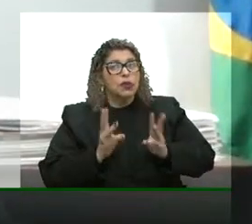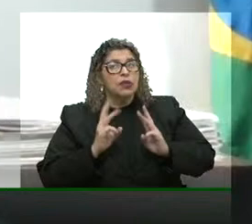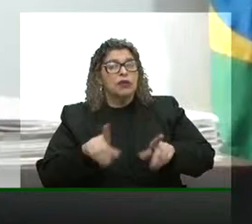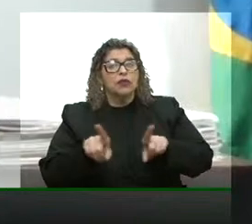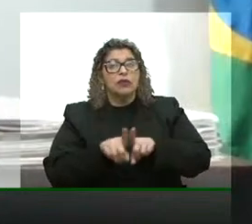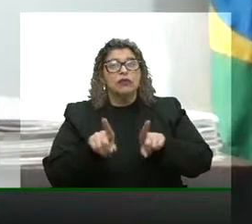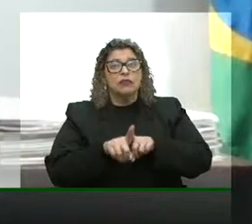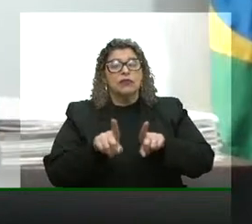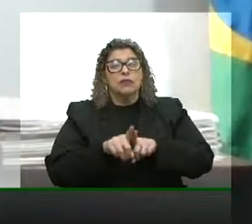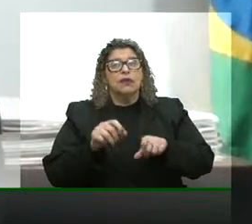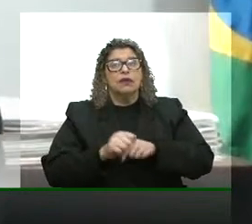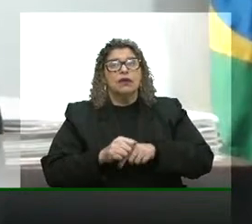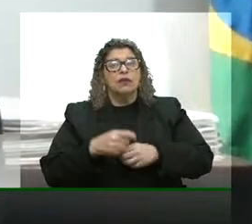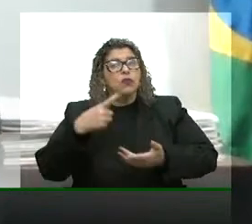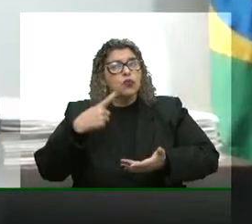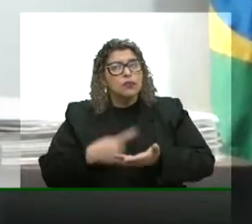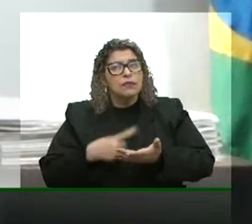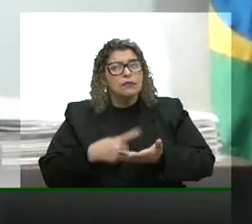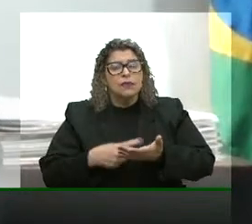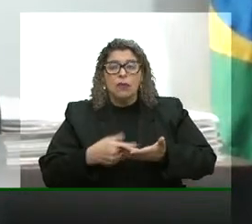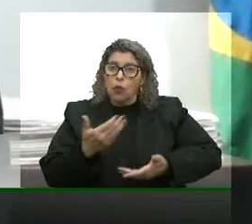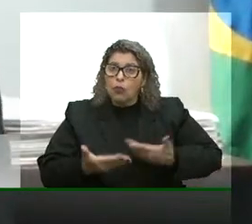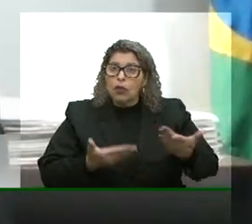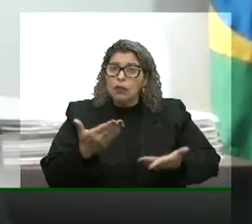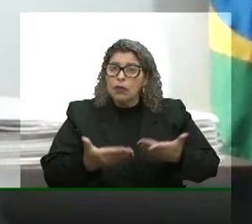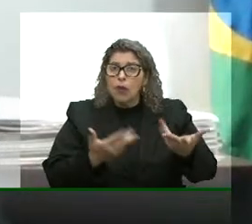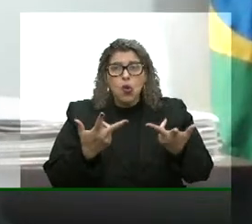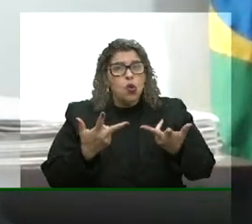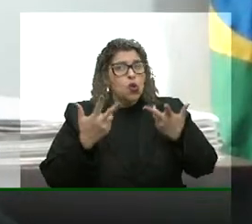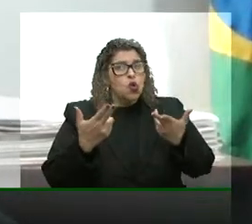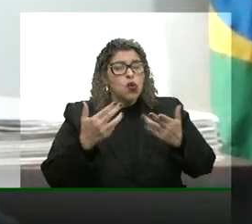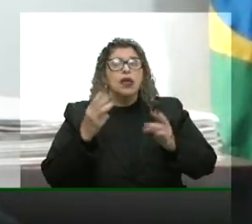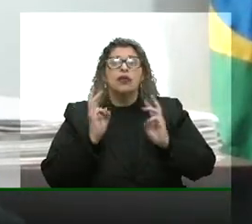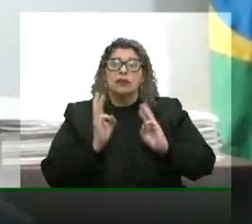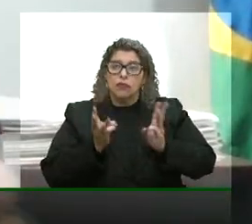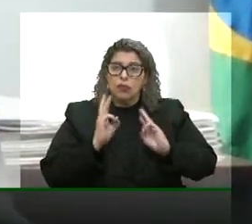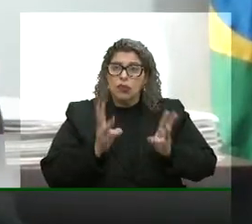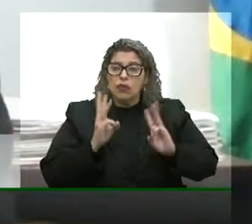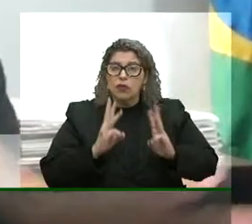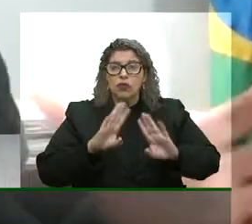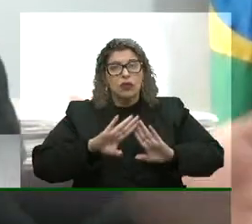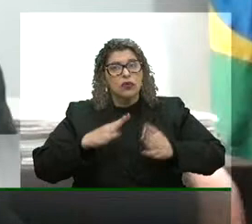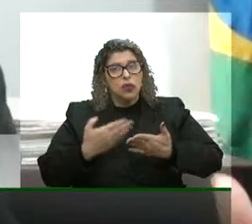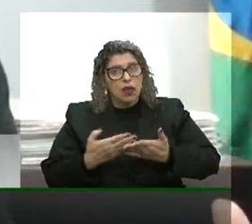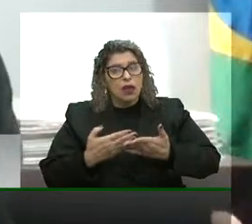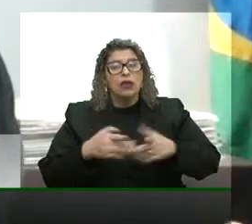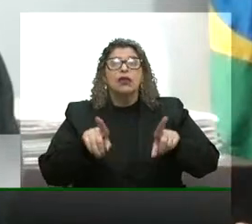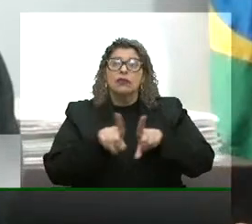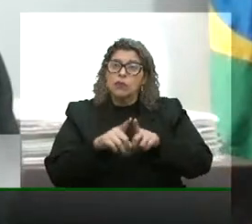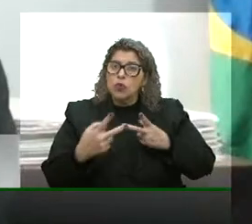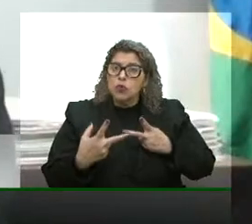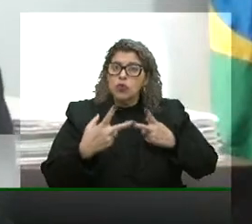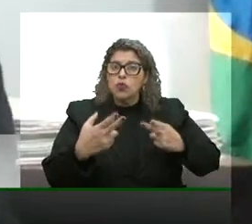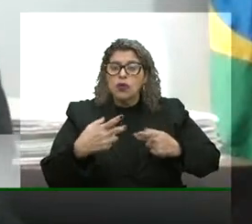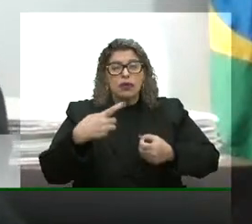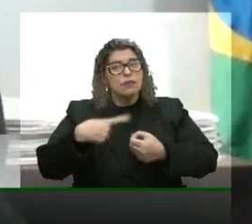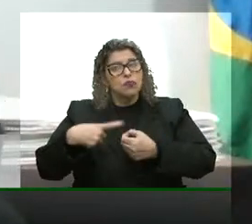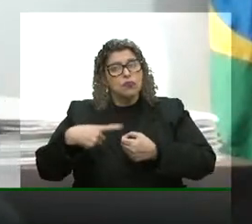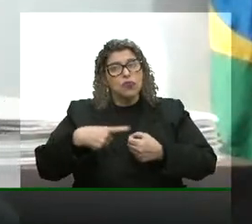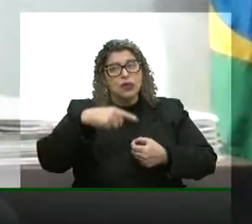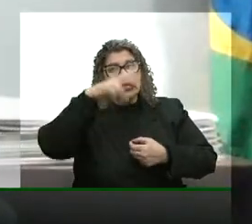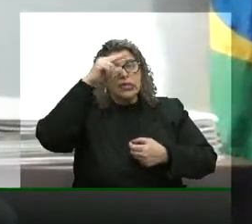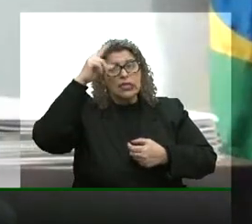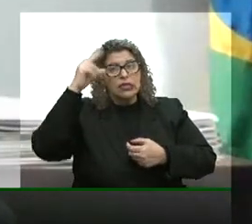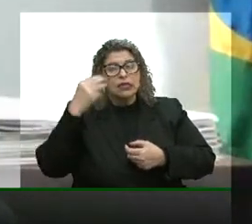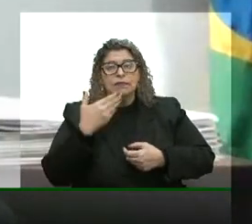de que seja dado o mesmo tratamento para o transporte escolar do Estado como aqueles que são feitos pelo município,